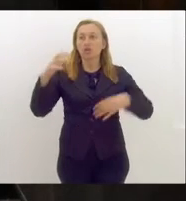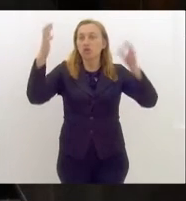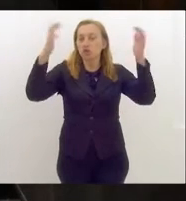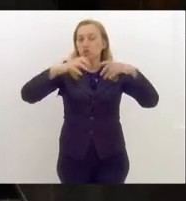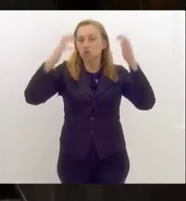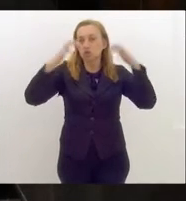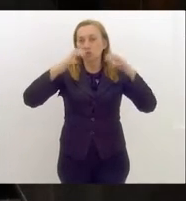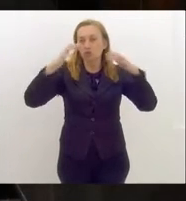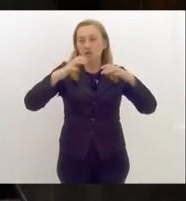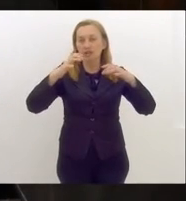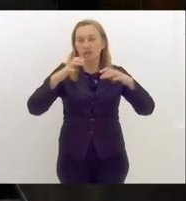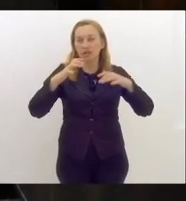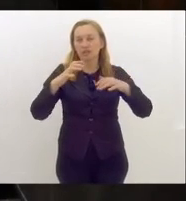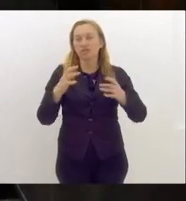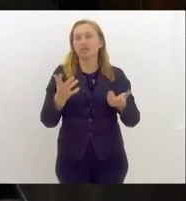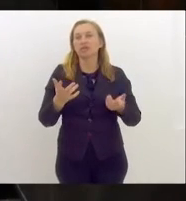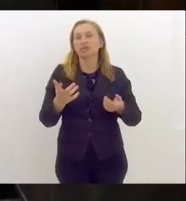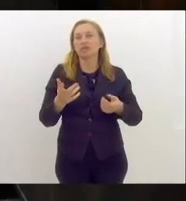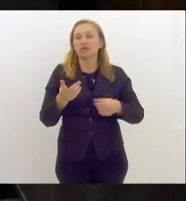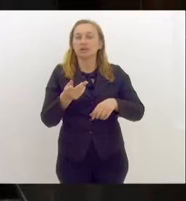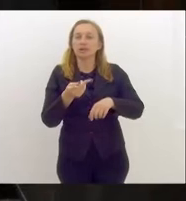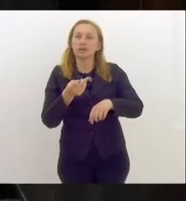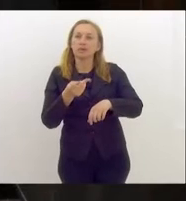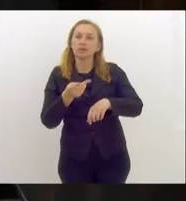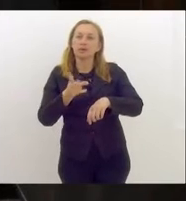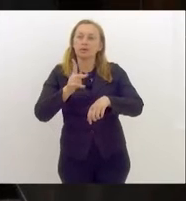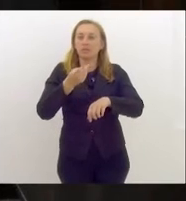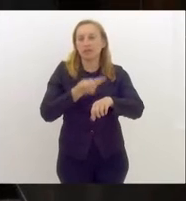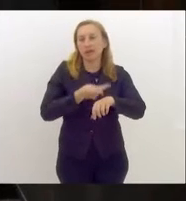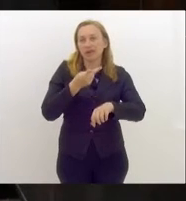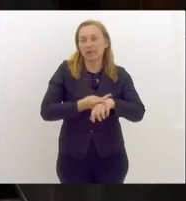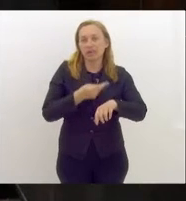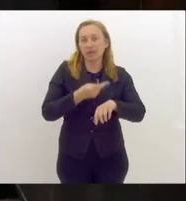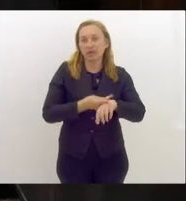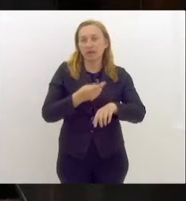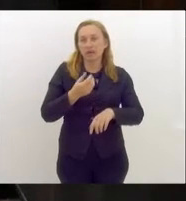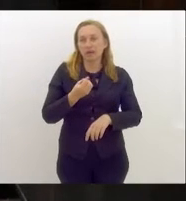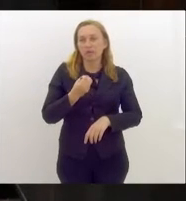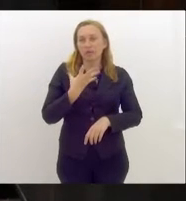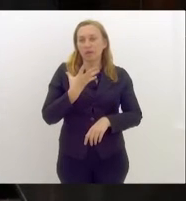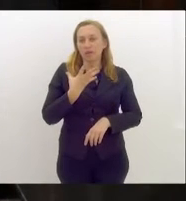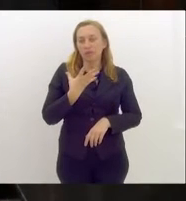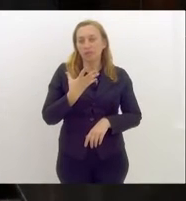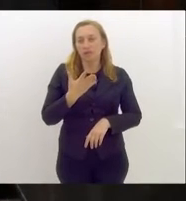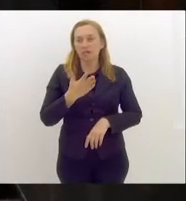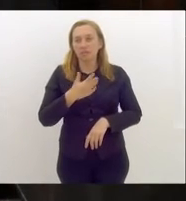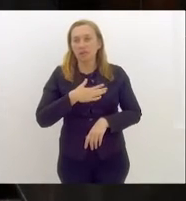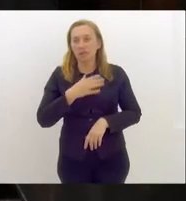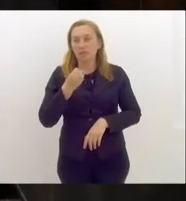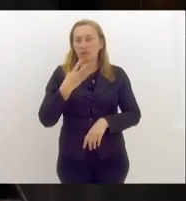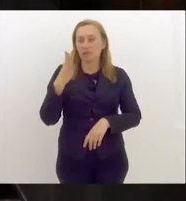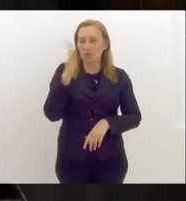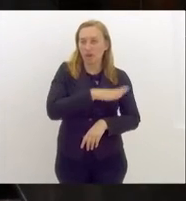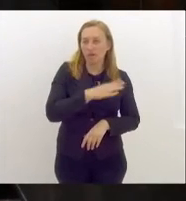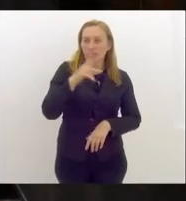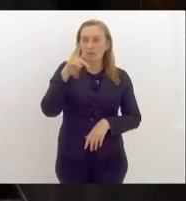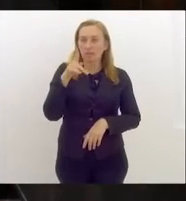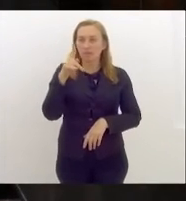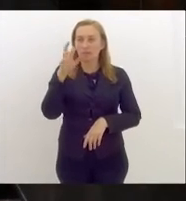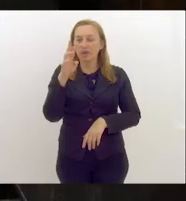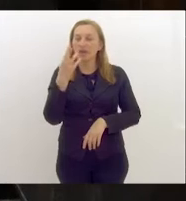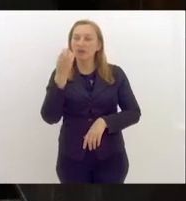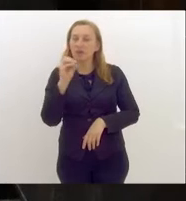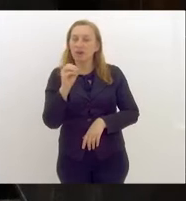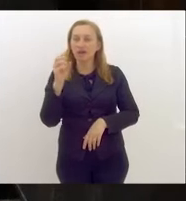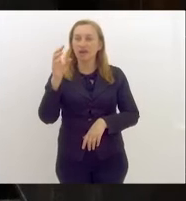meu bem meu mal Pérola Negra que eu tenho um verdadeiro encantamento